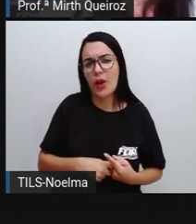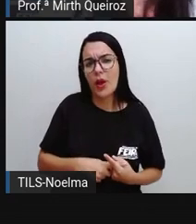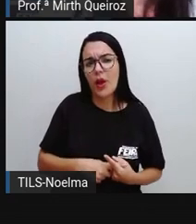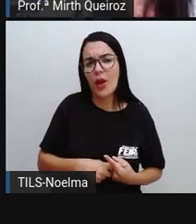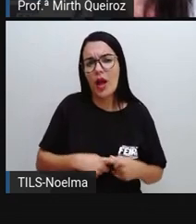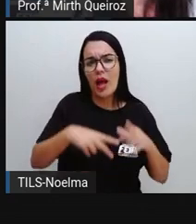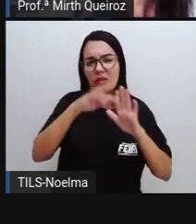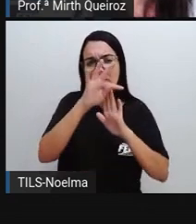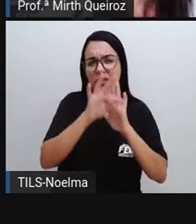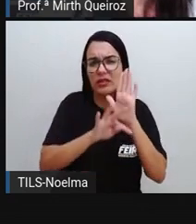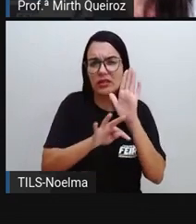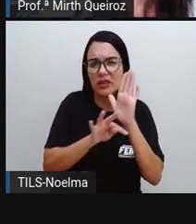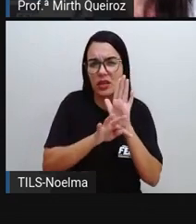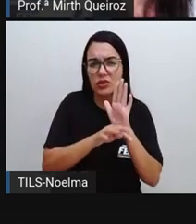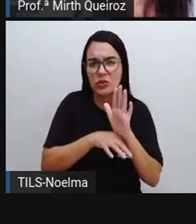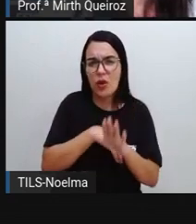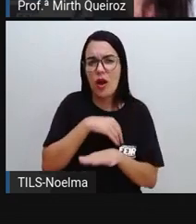dissertativo?